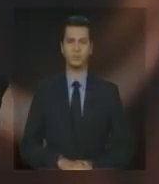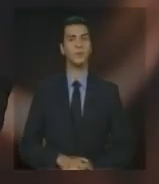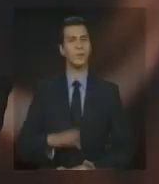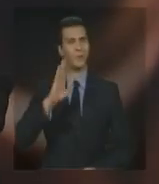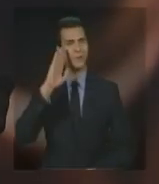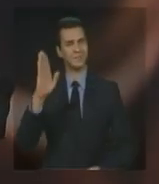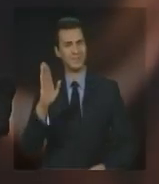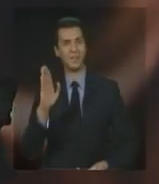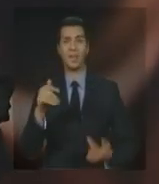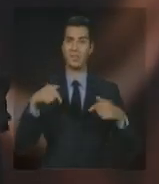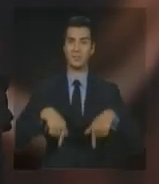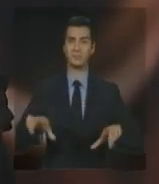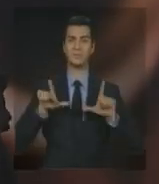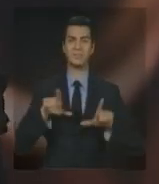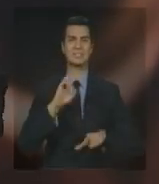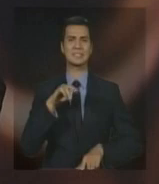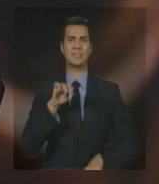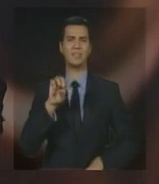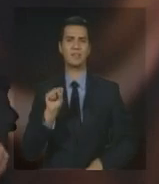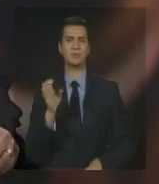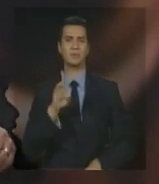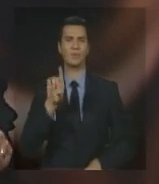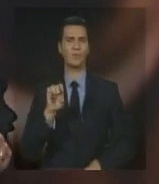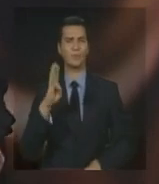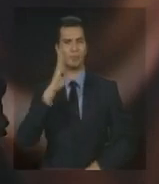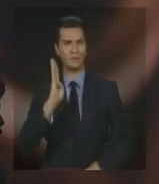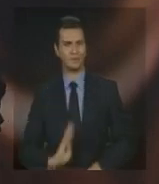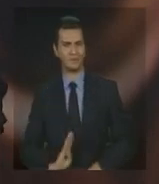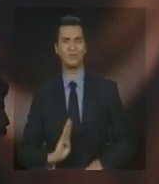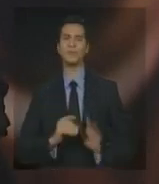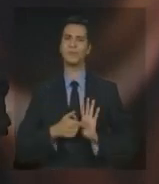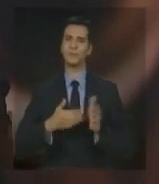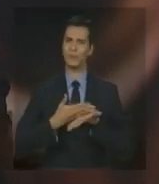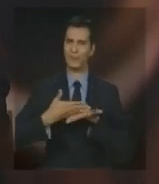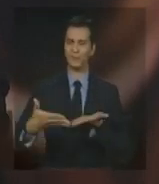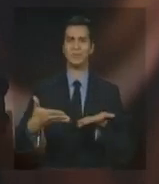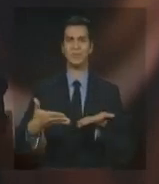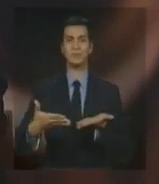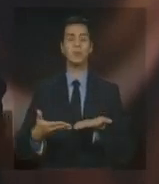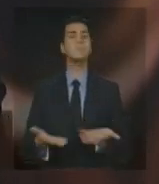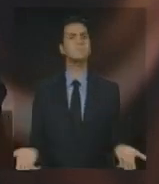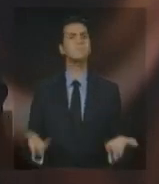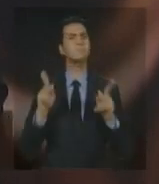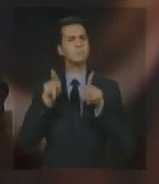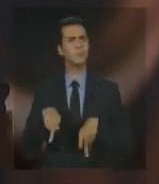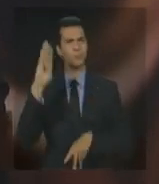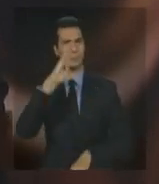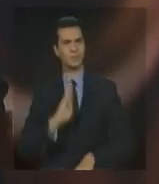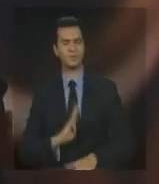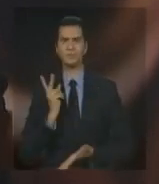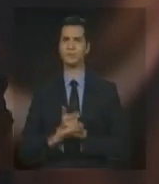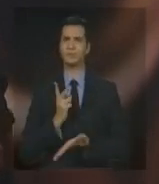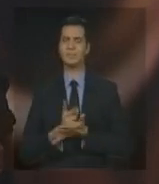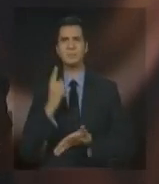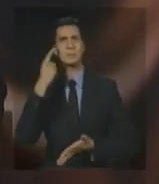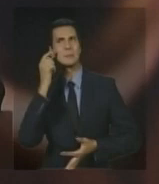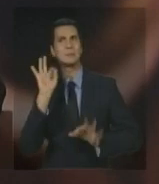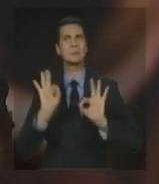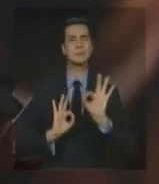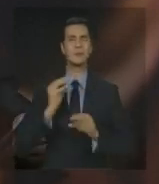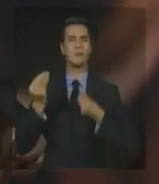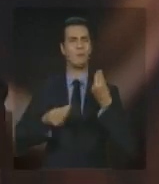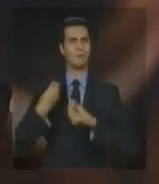Olá, Cenas do Brasil está no ar. São inúmeras as formas que o brasileiro encontra para viver e fazer sua história neste país